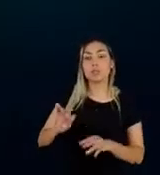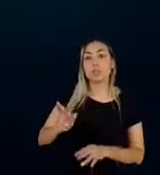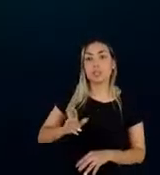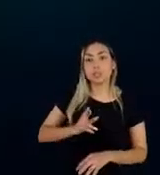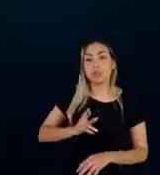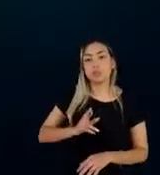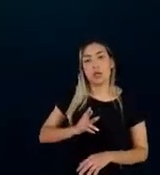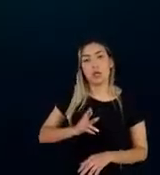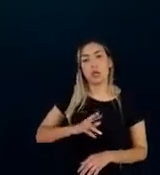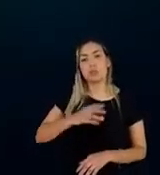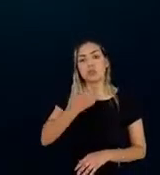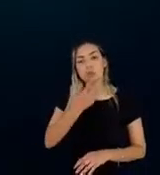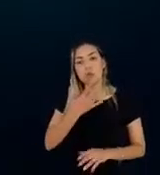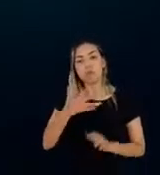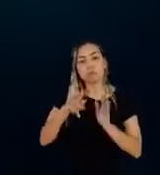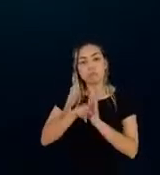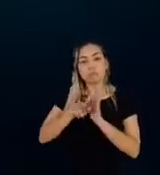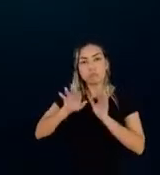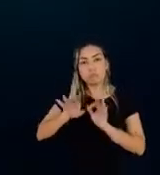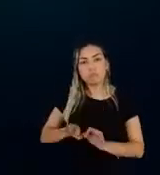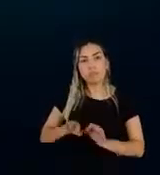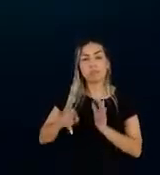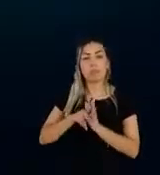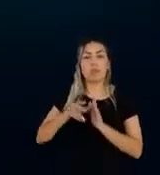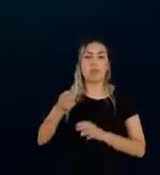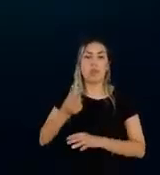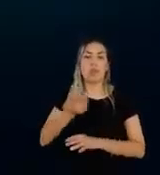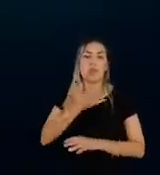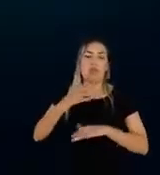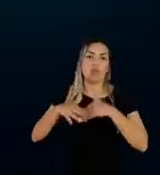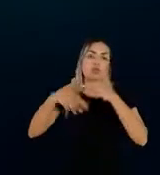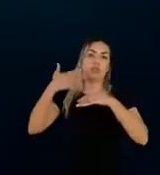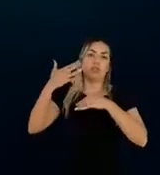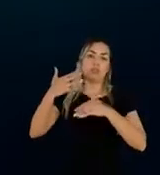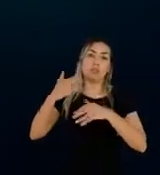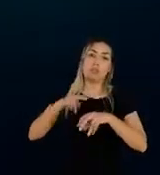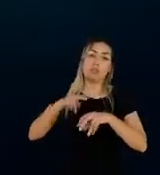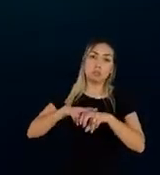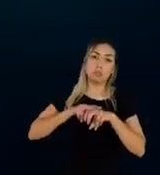em termos de inovação. Então, aí propusemos, né,